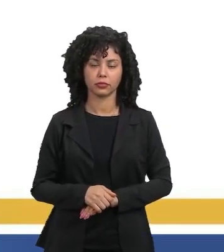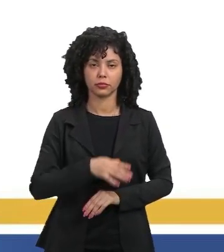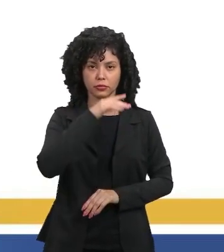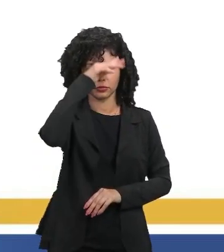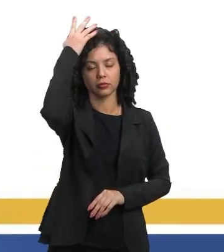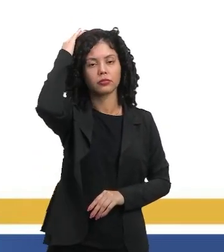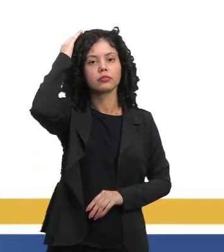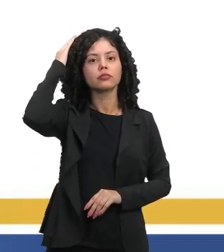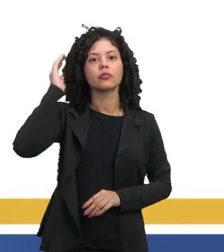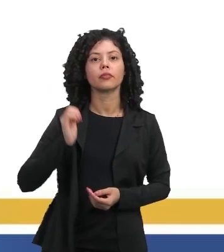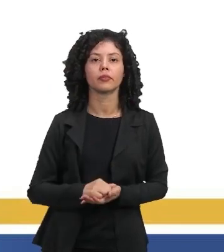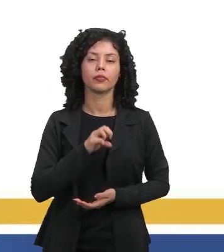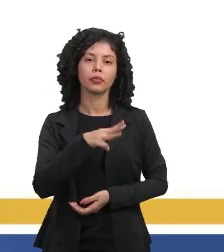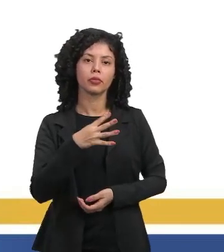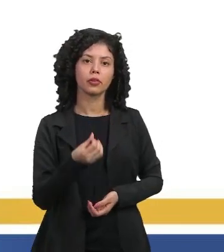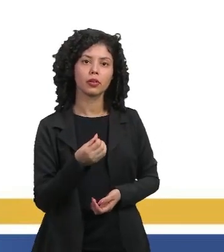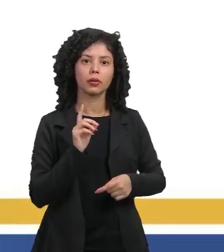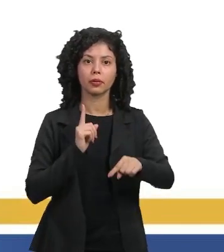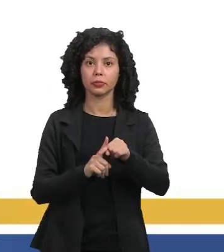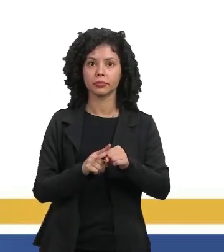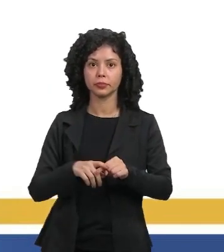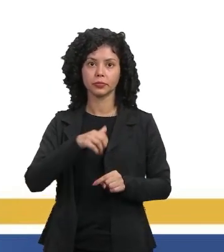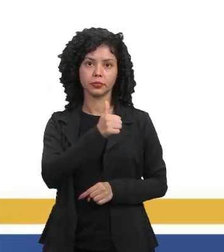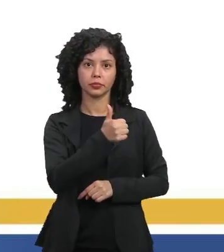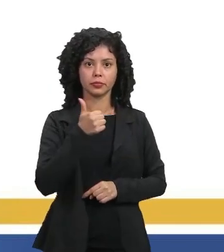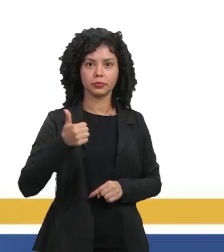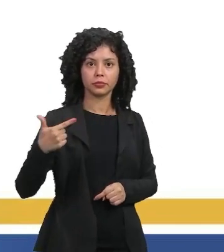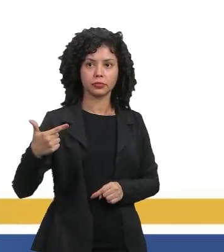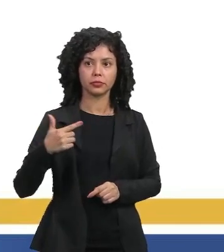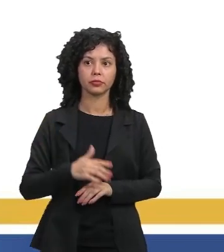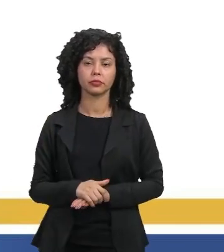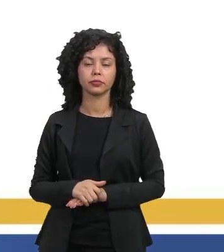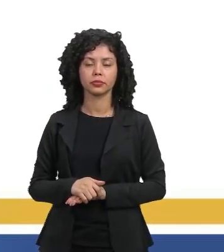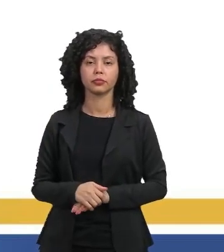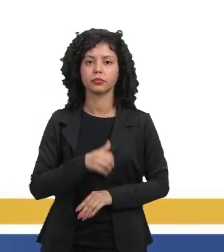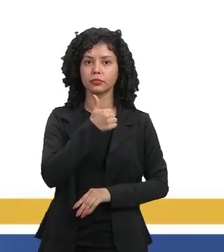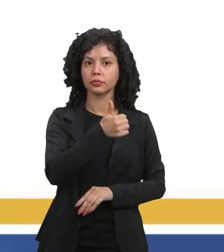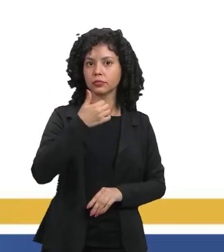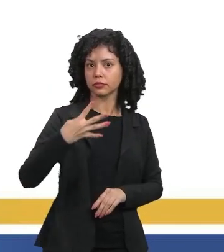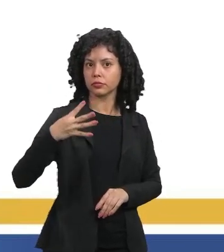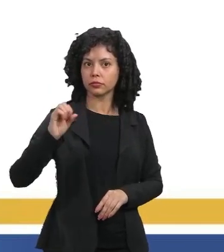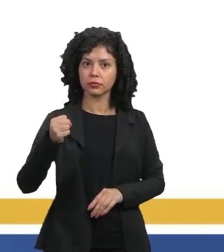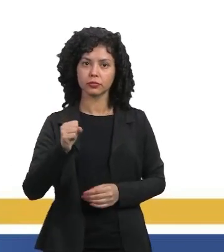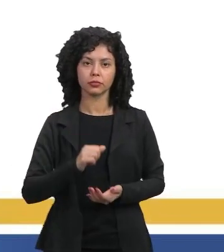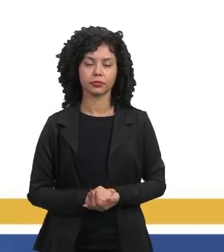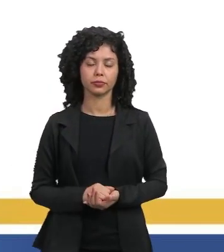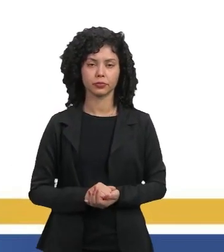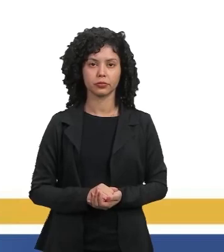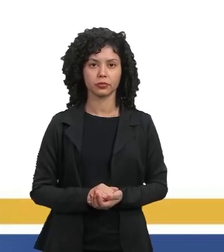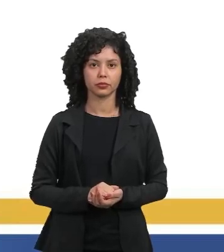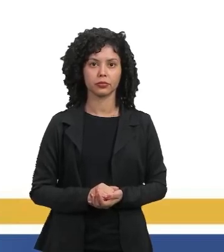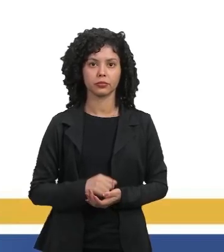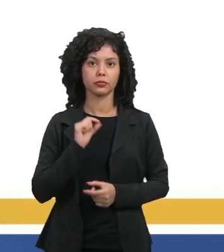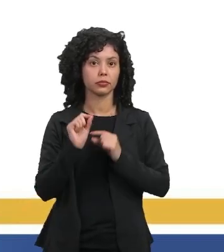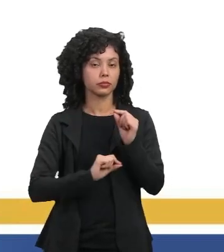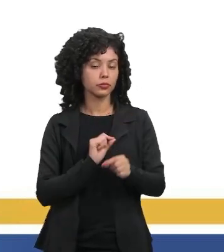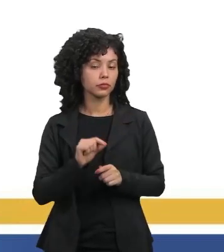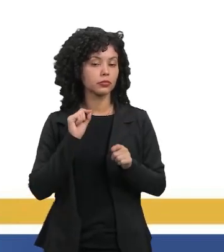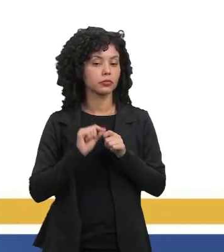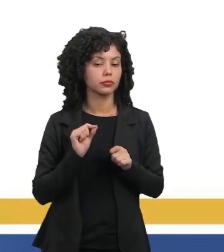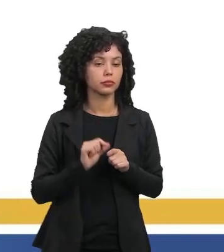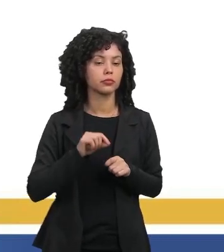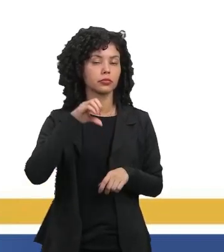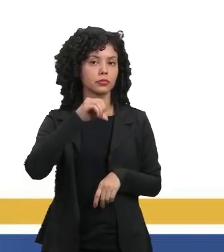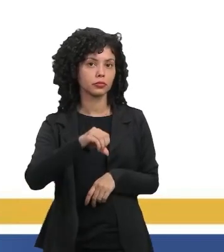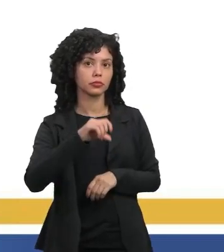soma o 36 mais 112, está dando 148. E ela é composta também por